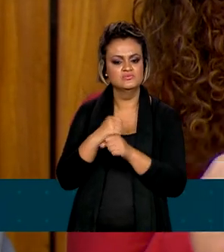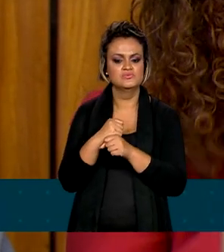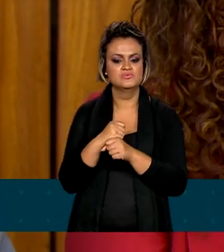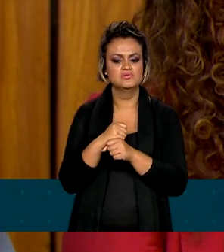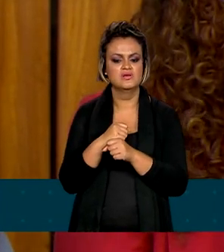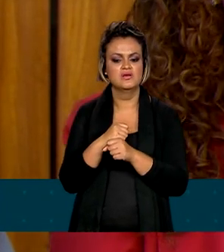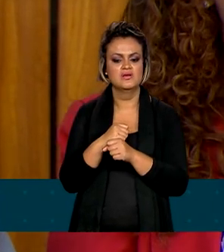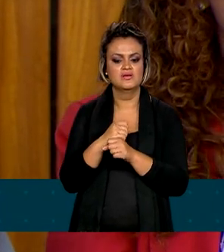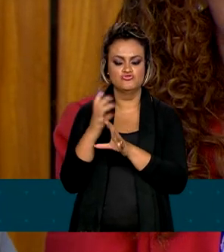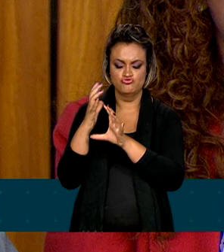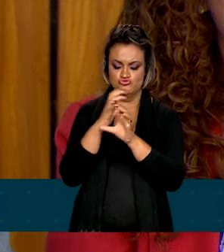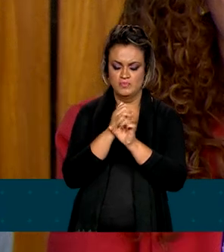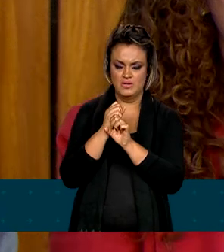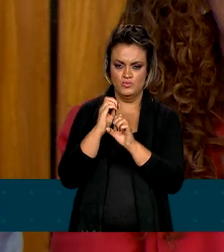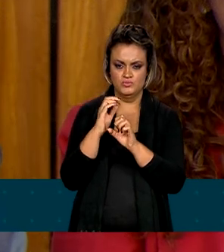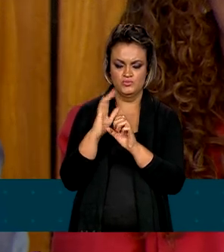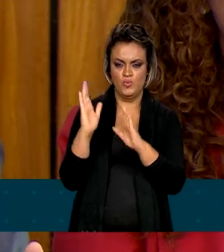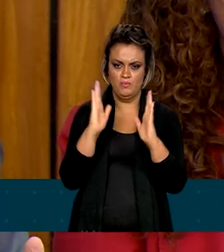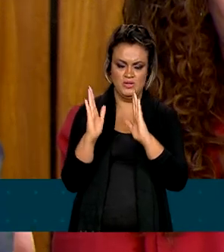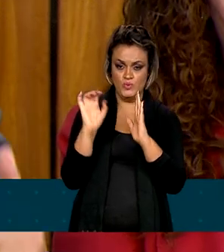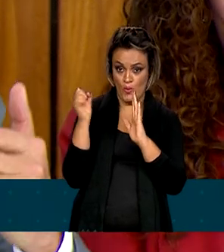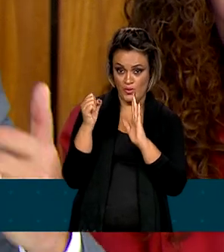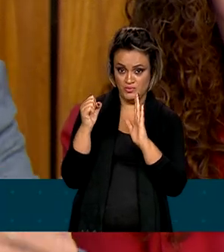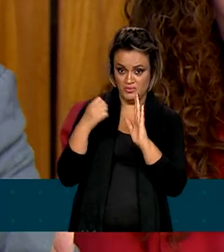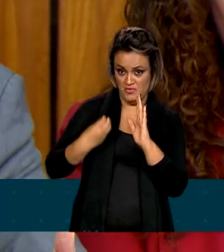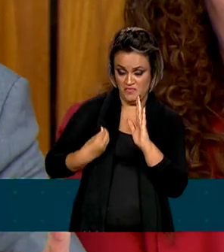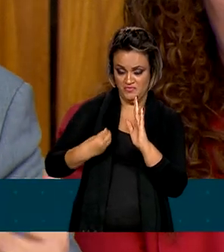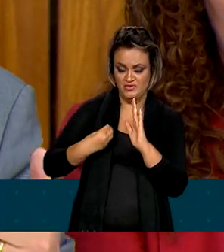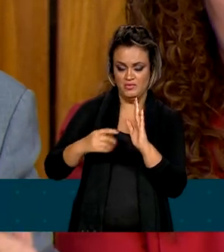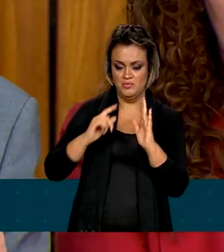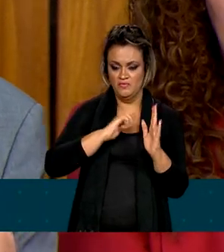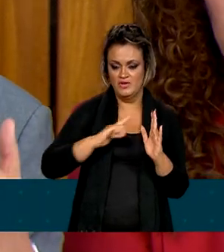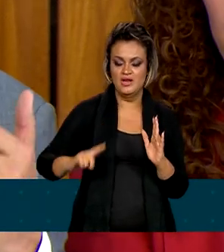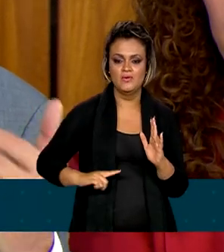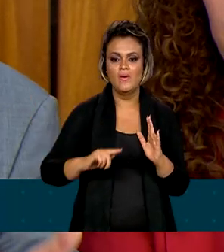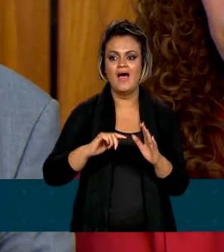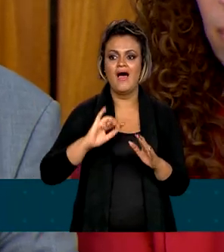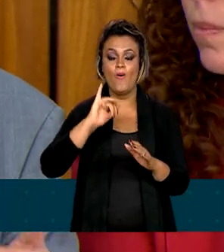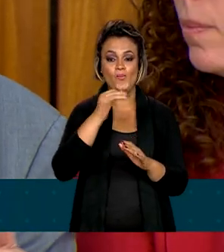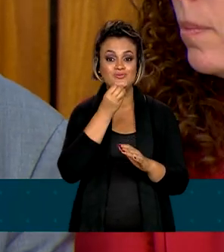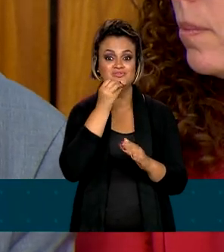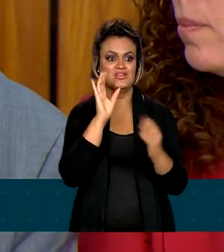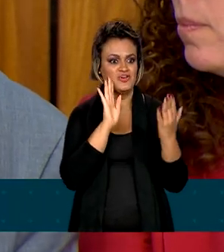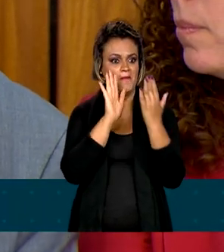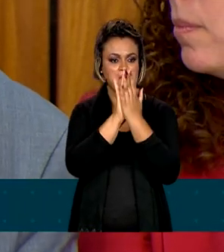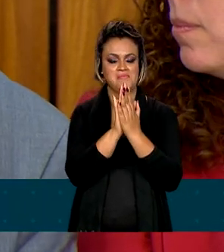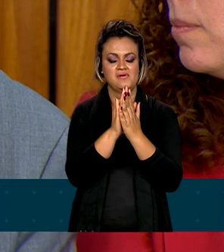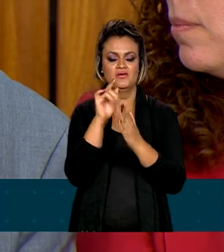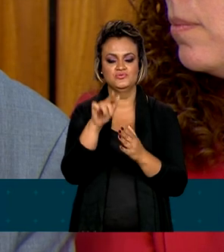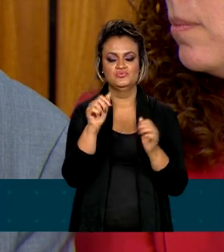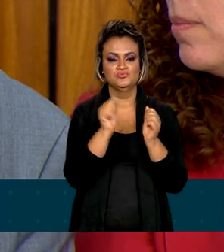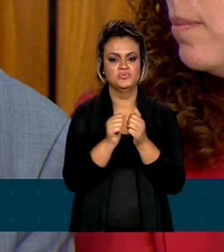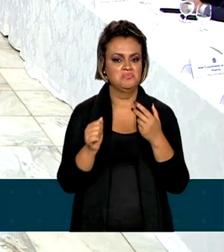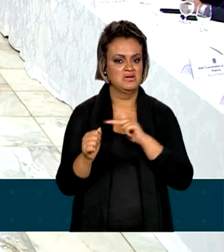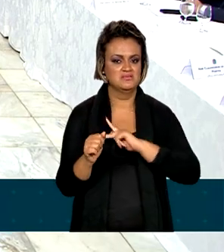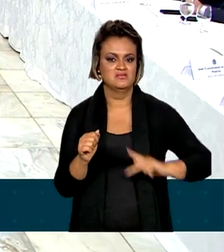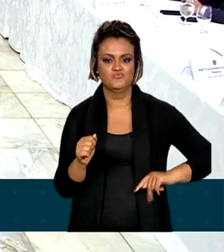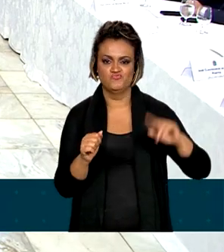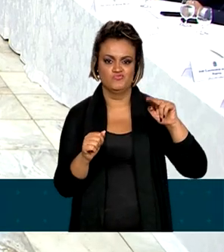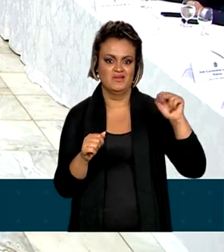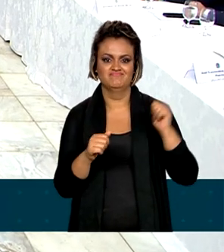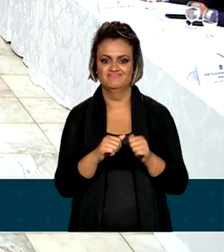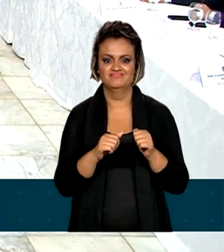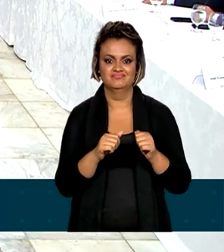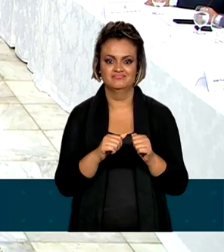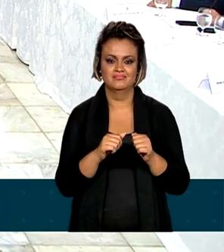dos meus 8 mandatos, a maior parte, eu não tive a oportunidade de ter uma relação federativa com o governo federal. E